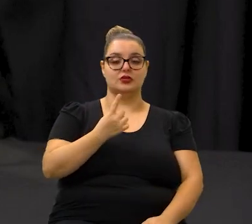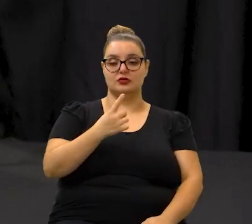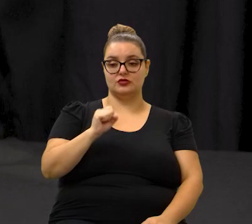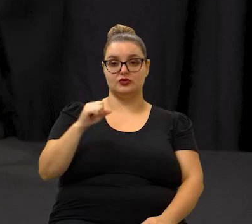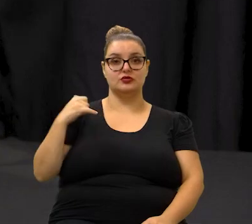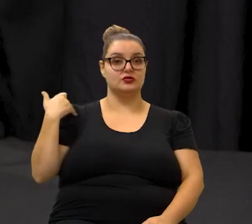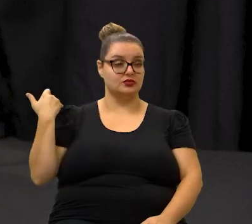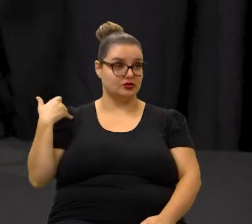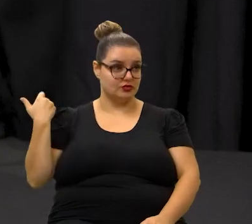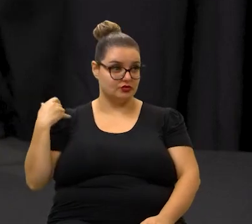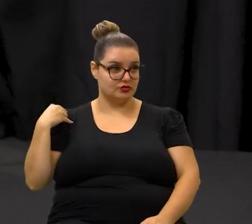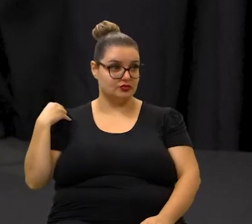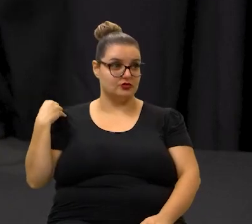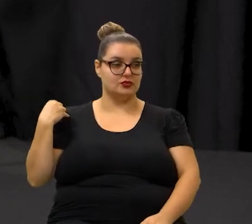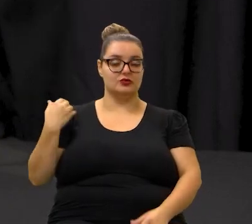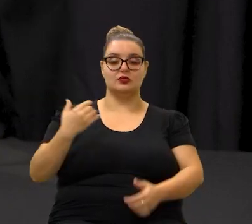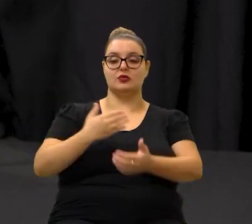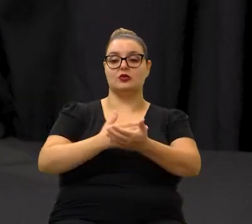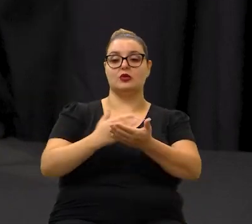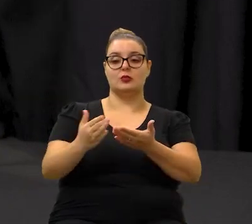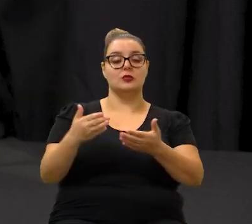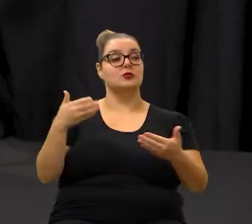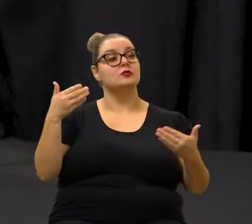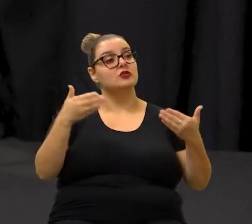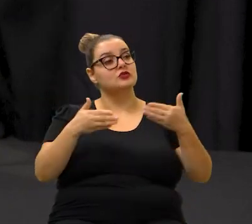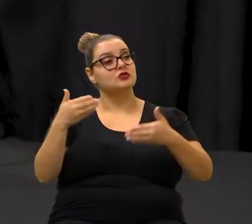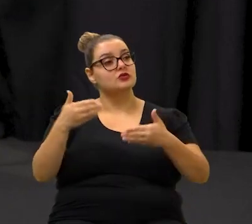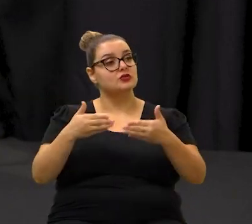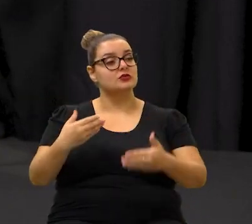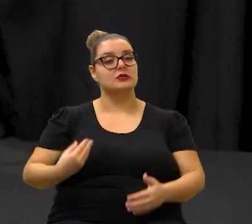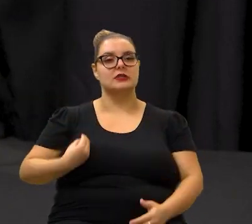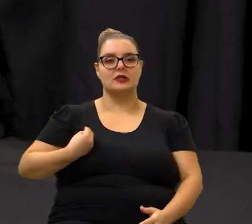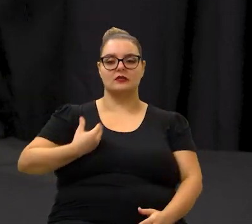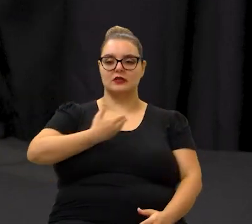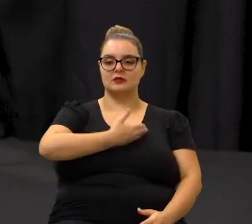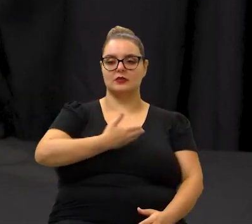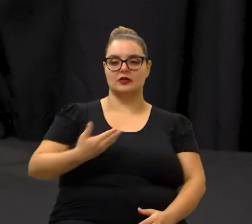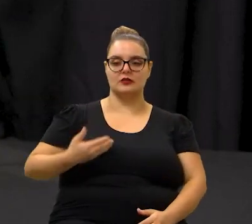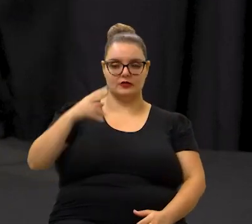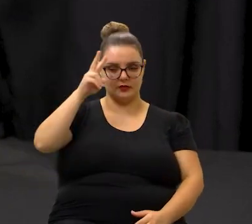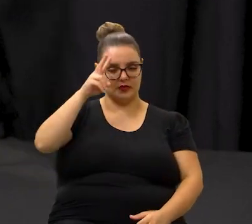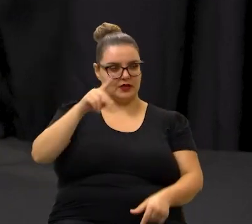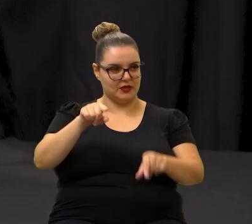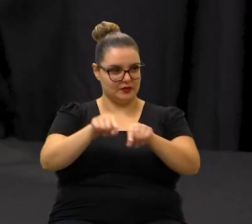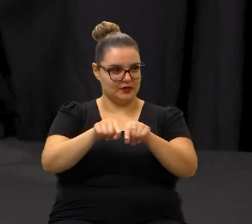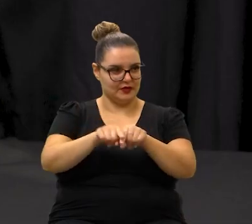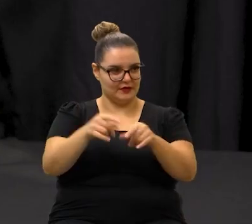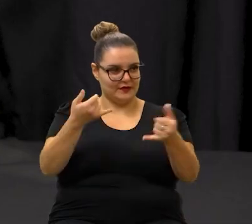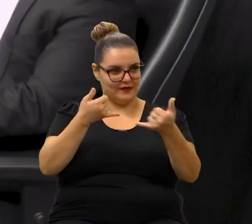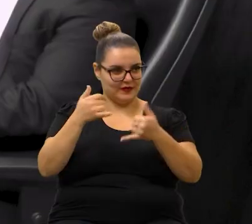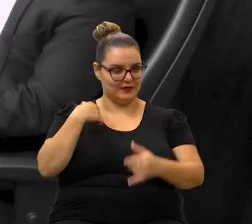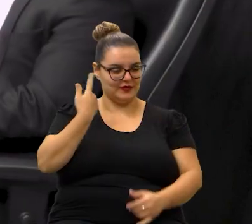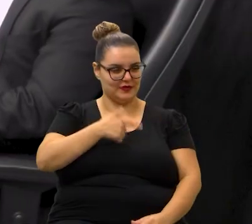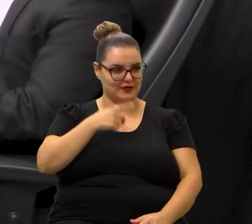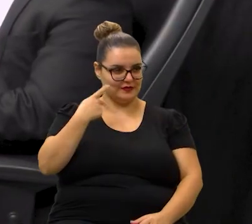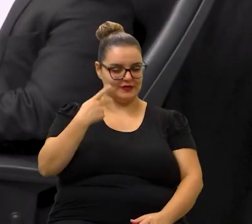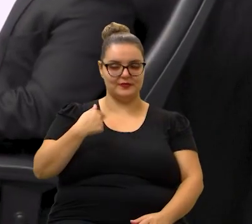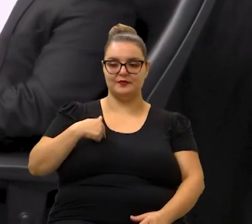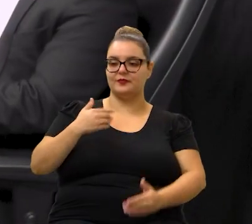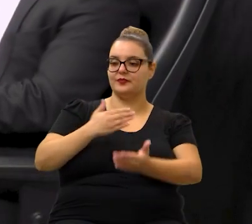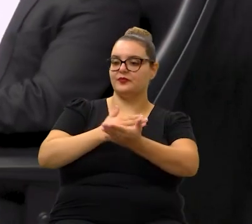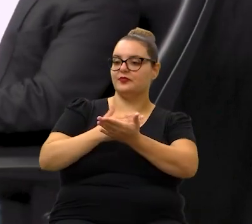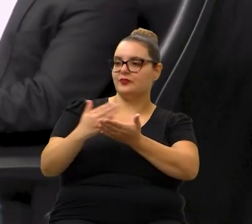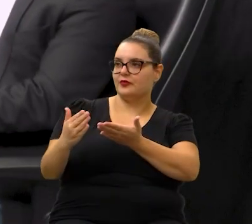18 anos que começou a participar da vida pública e a gente vai lembrar sobre isso Conta para nós Vereador eu